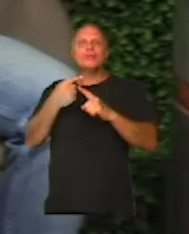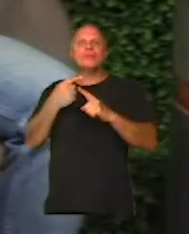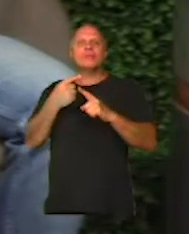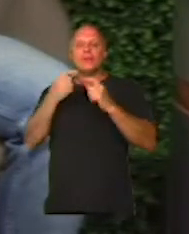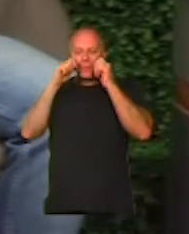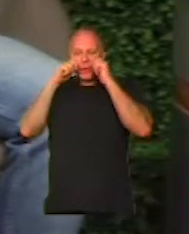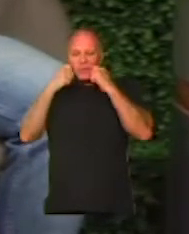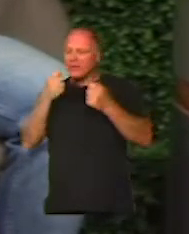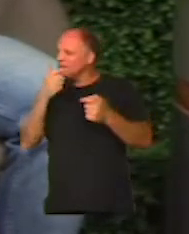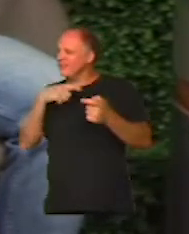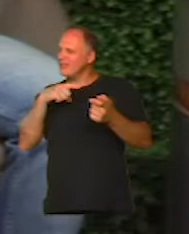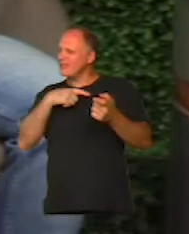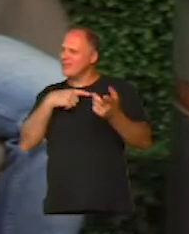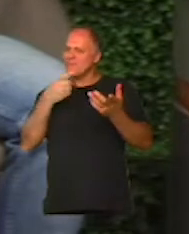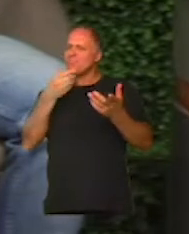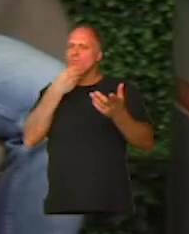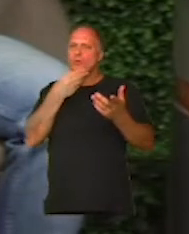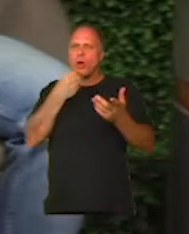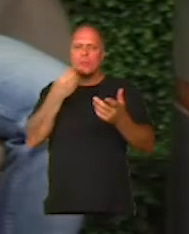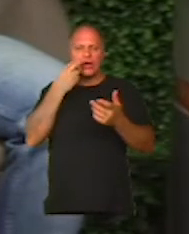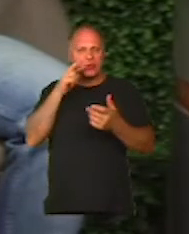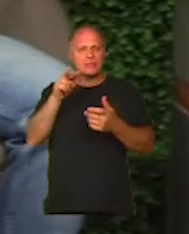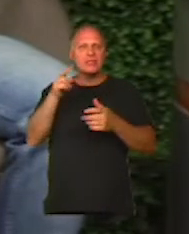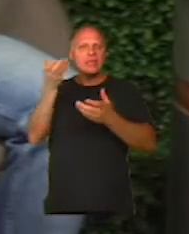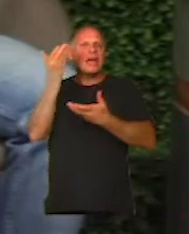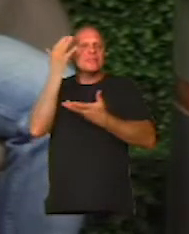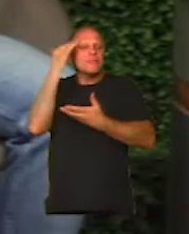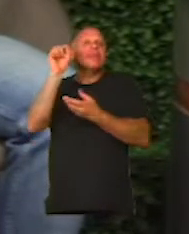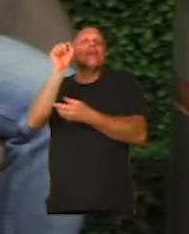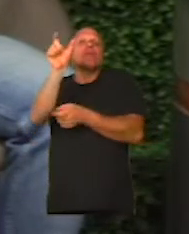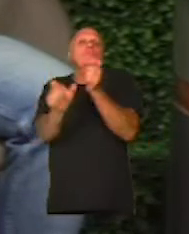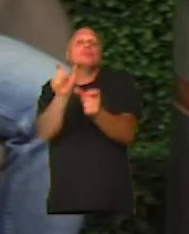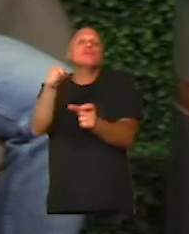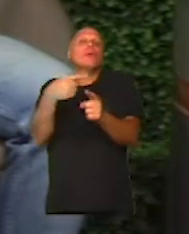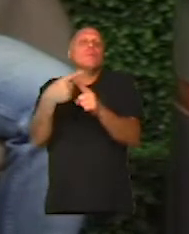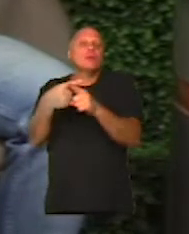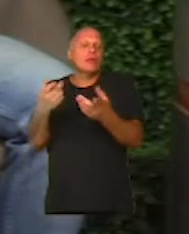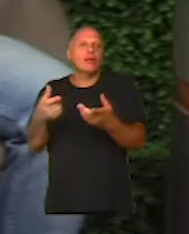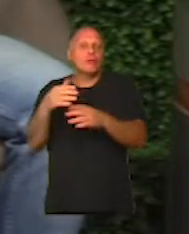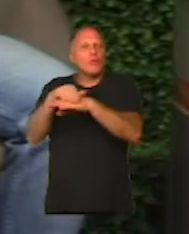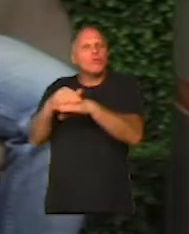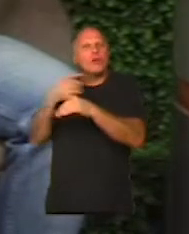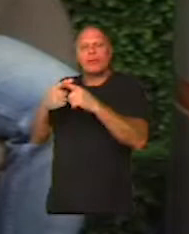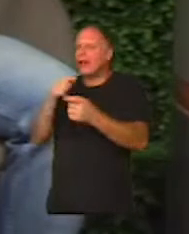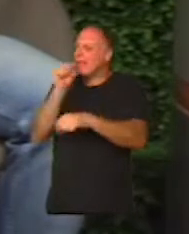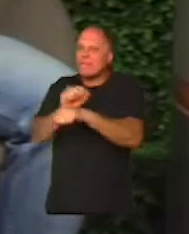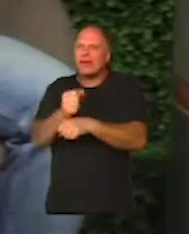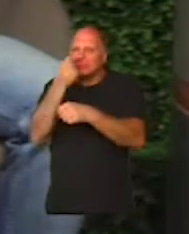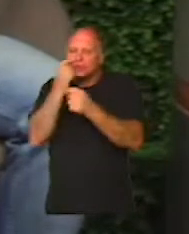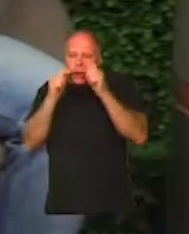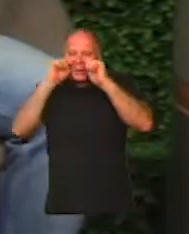comentei isso, né, Leila? Sim. Tinha um senhor que a gente até queria saber quem era. Para conversar, porque ele não parava de